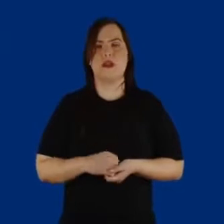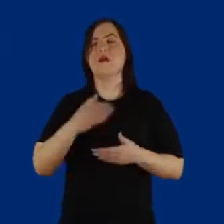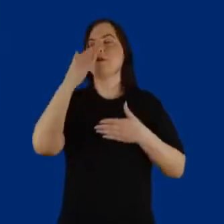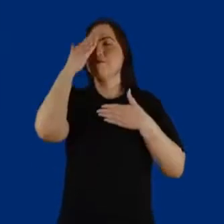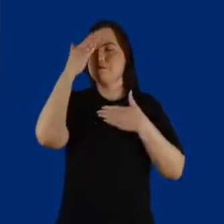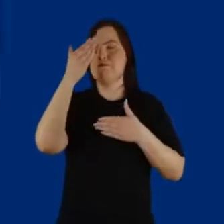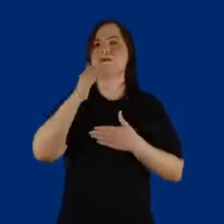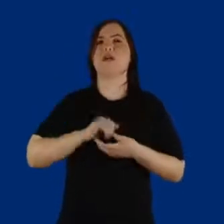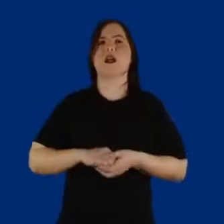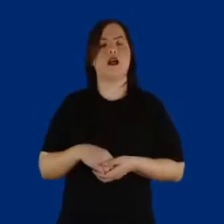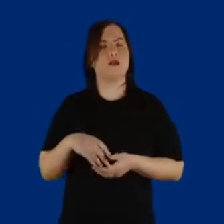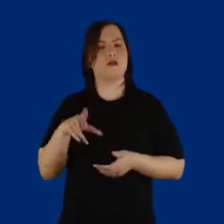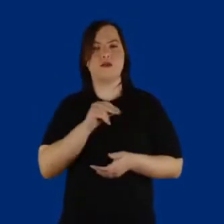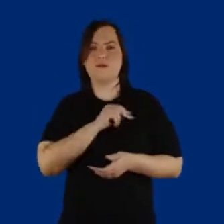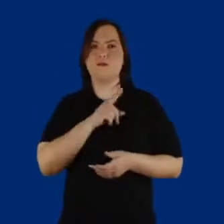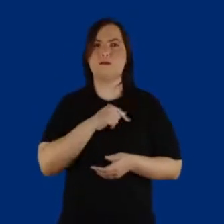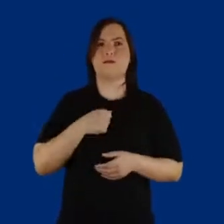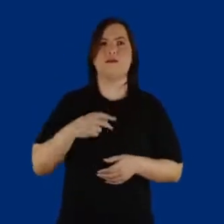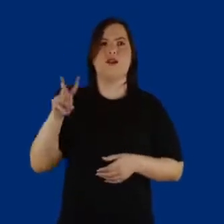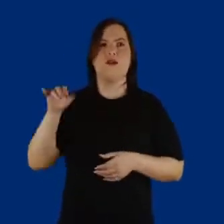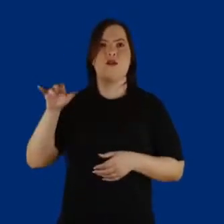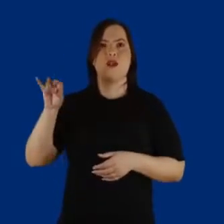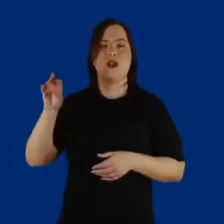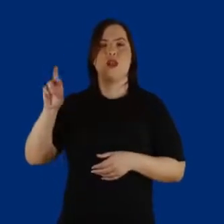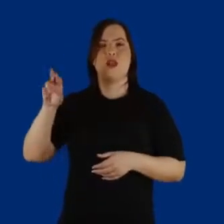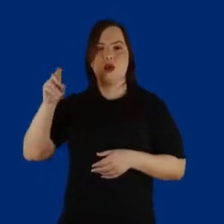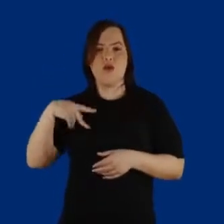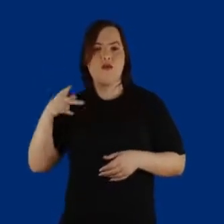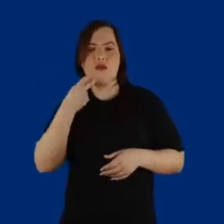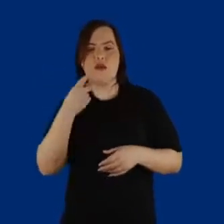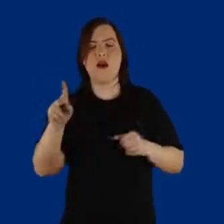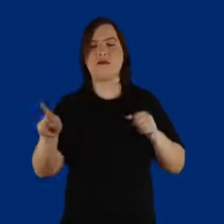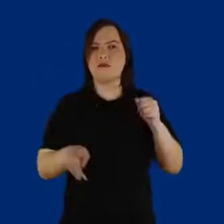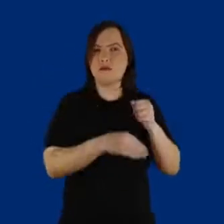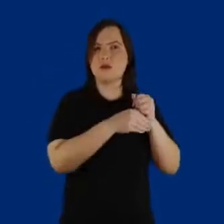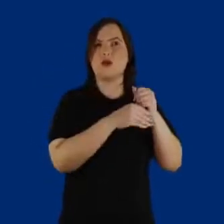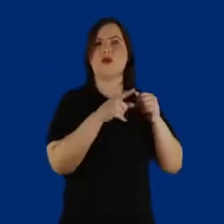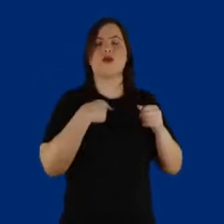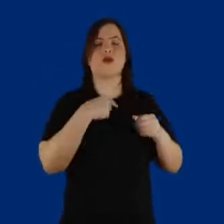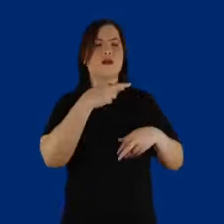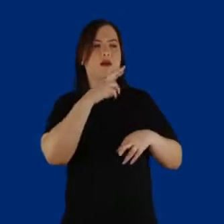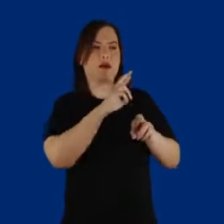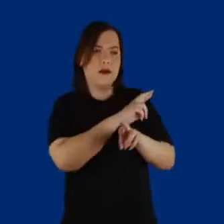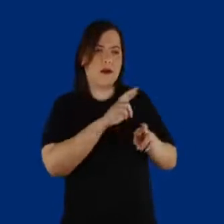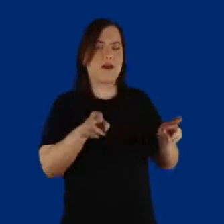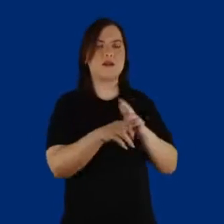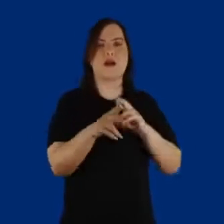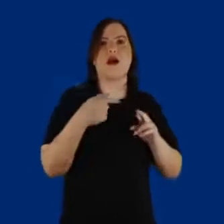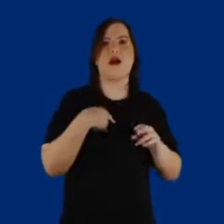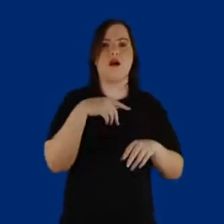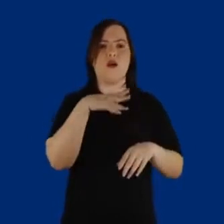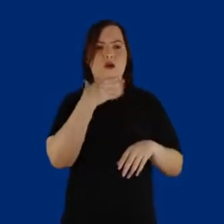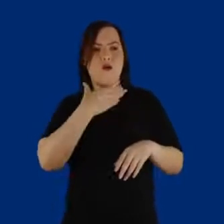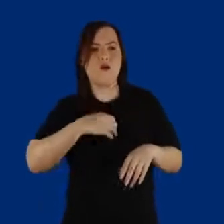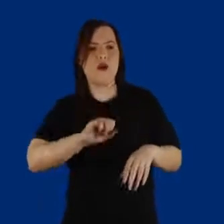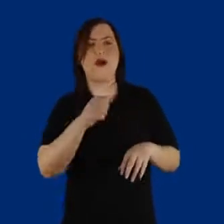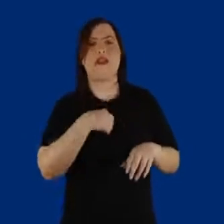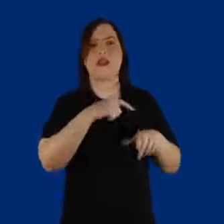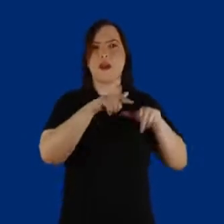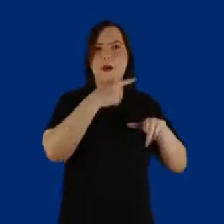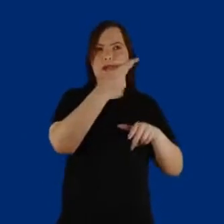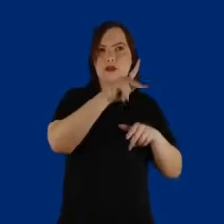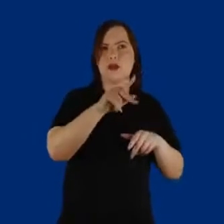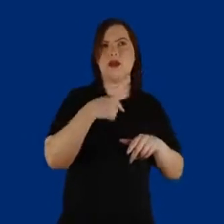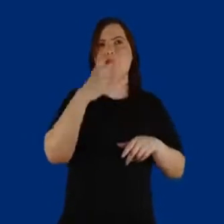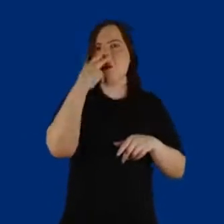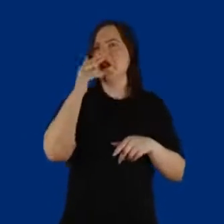Obrigada, Jason. Vitor, você quer trazer um pouquinho a relação do Paulo Freire com o seu trabalho na atuação pública? A